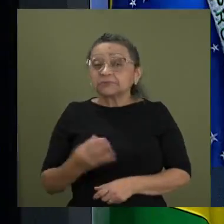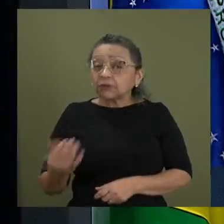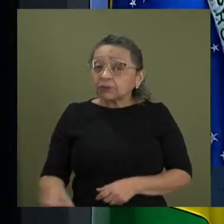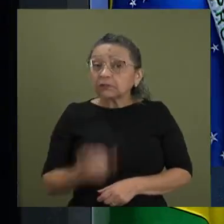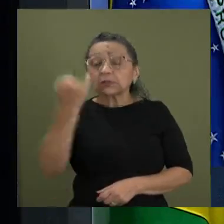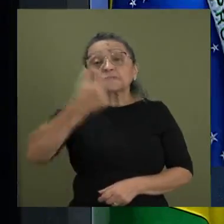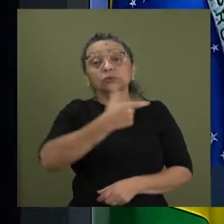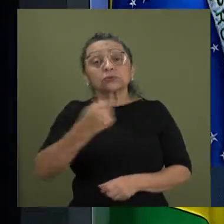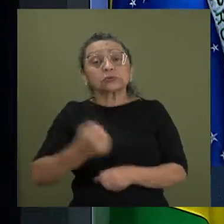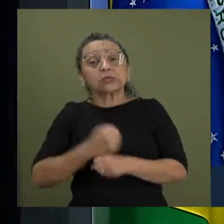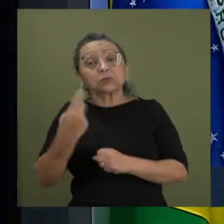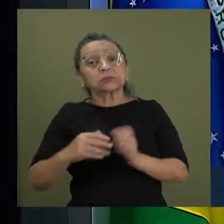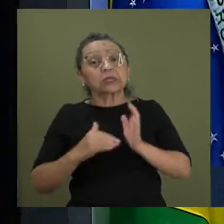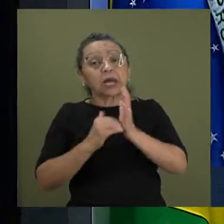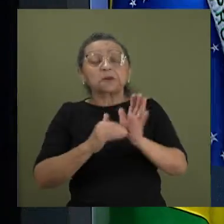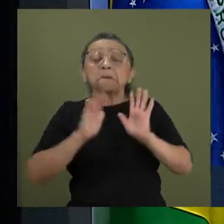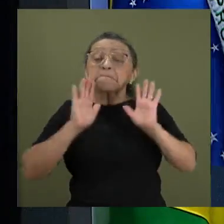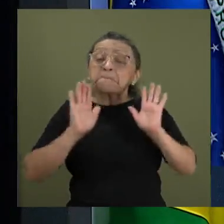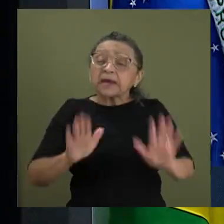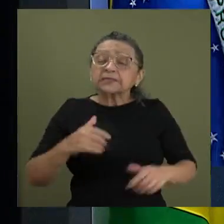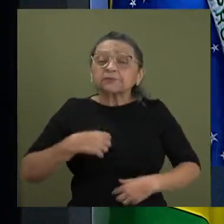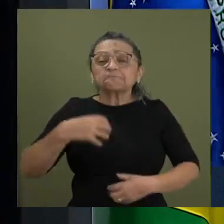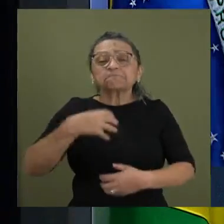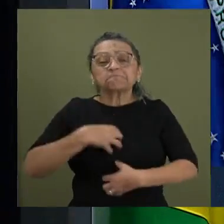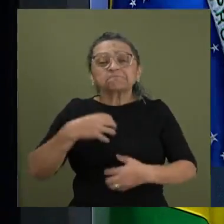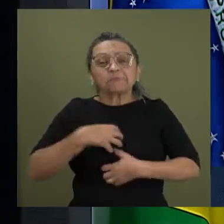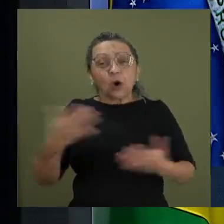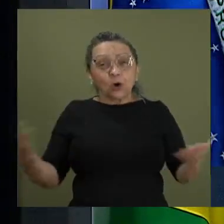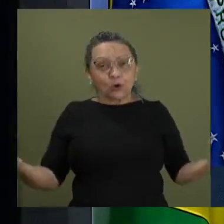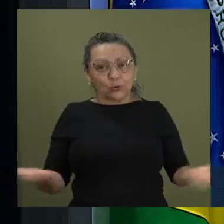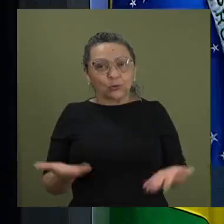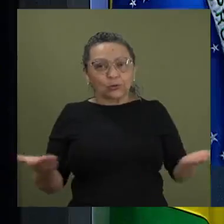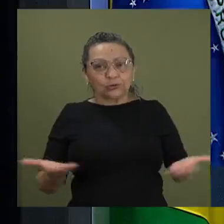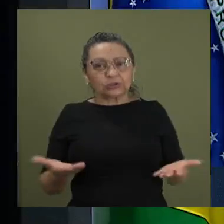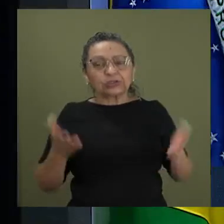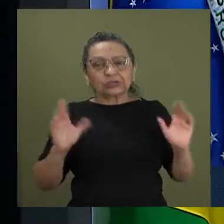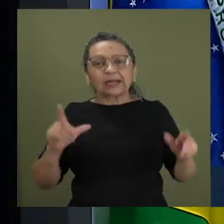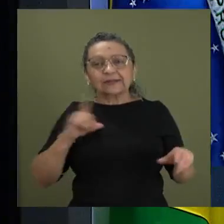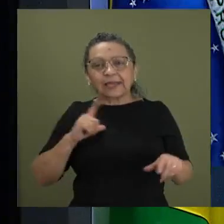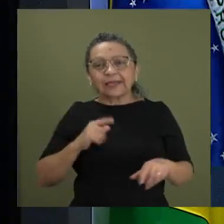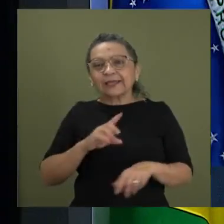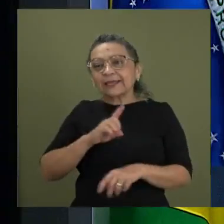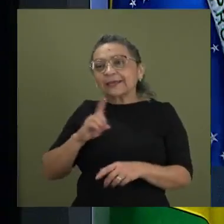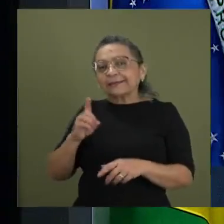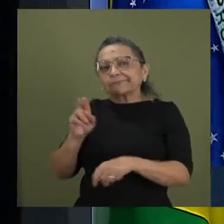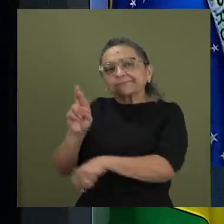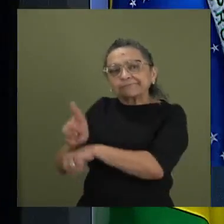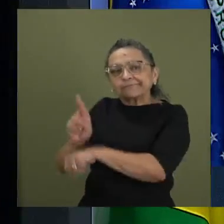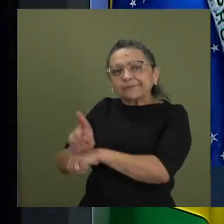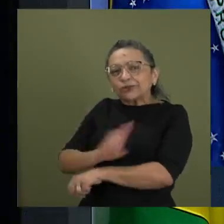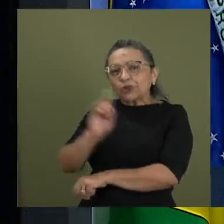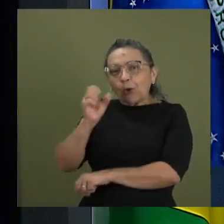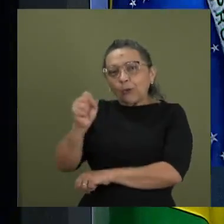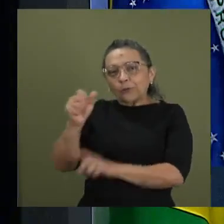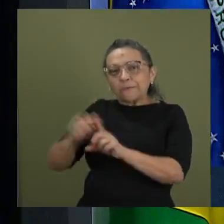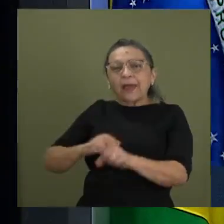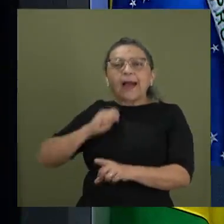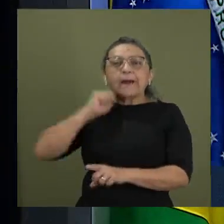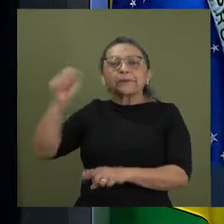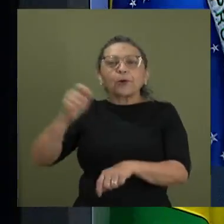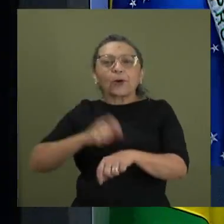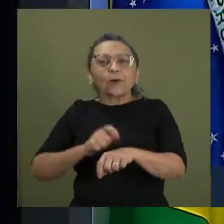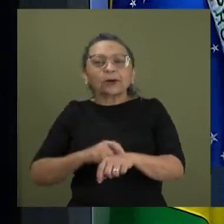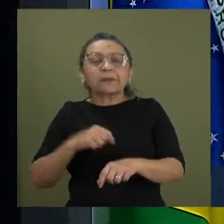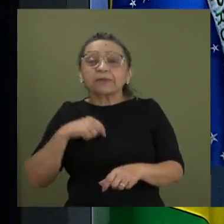casa. Mas eu acredito que hoje está reservada essa data, dia 8 de abril, para eu fazer até